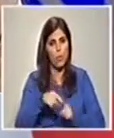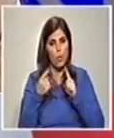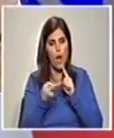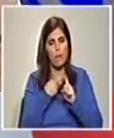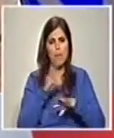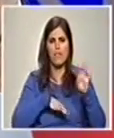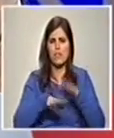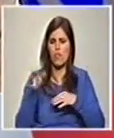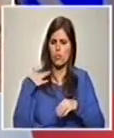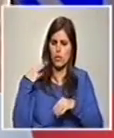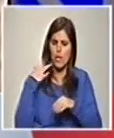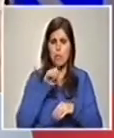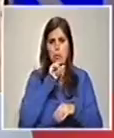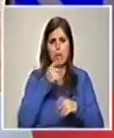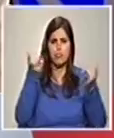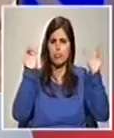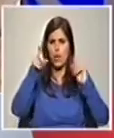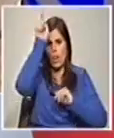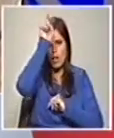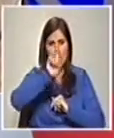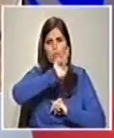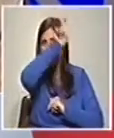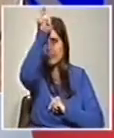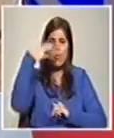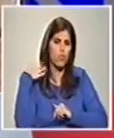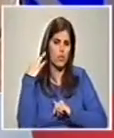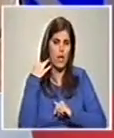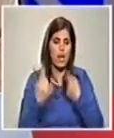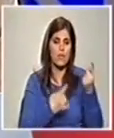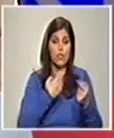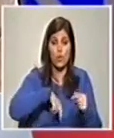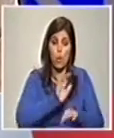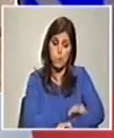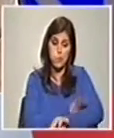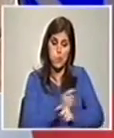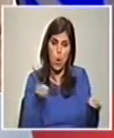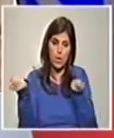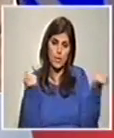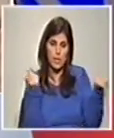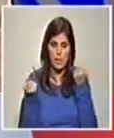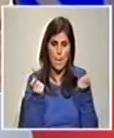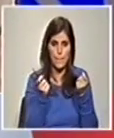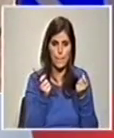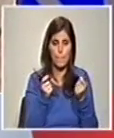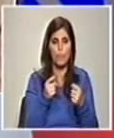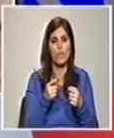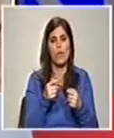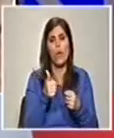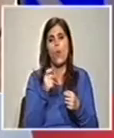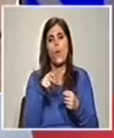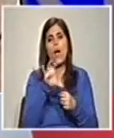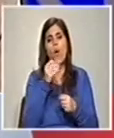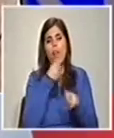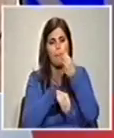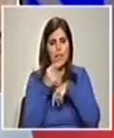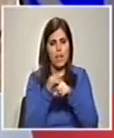fazer voluntariado, portanto, podem tirar o dia e fazer voluntariado. Muitas vezes nós organizamos ações, quer com o Banco Alimentar, quer ações